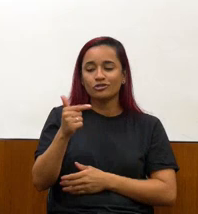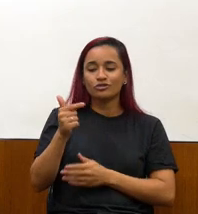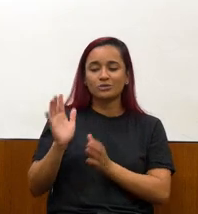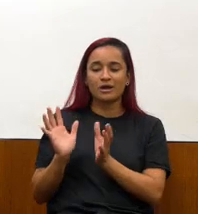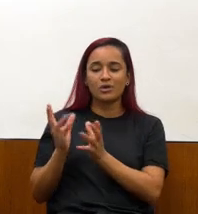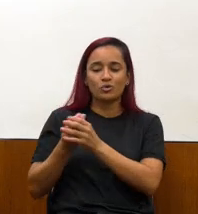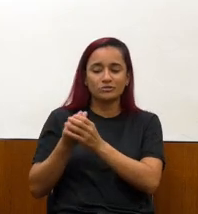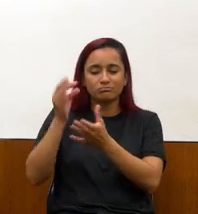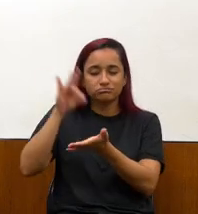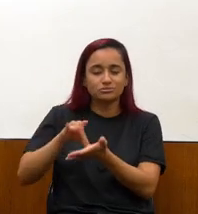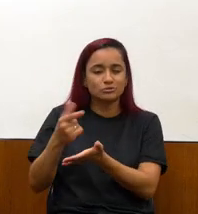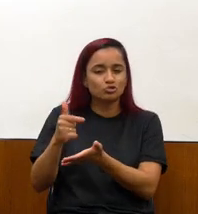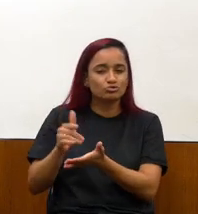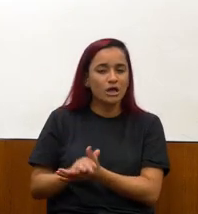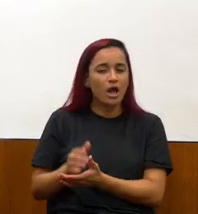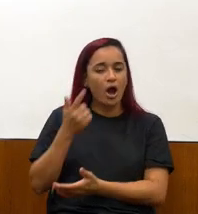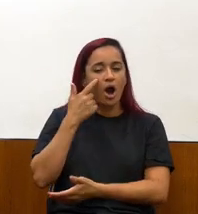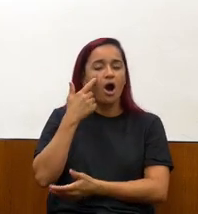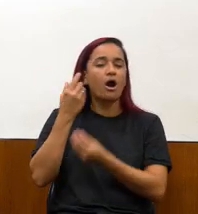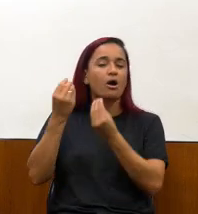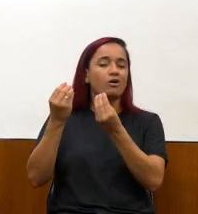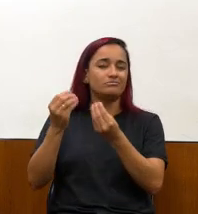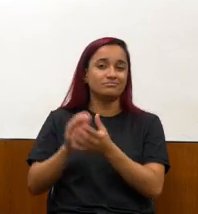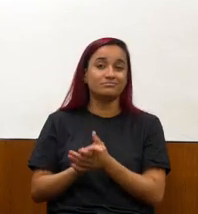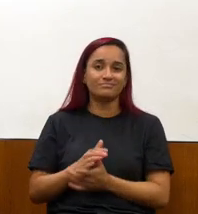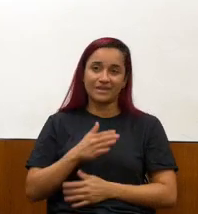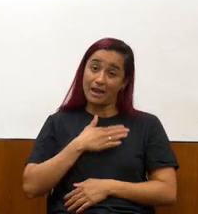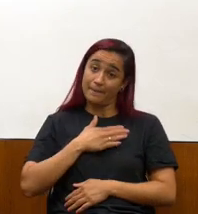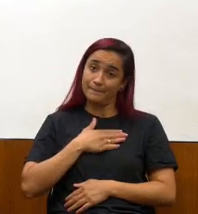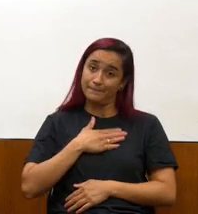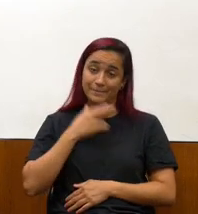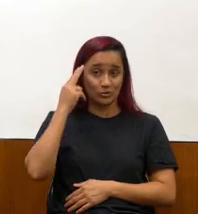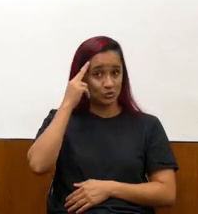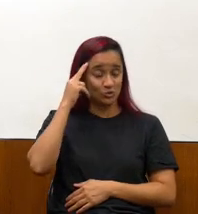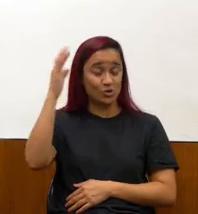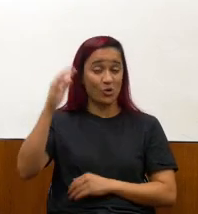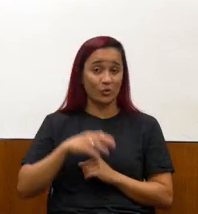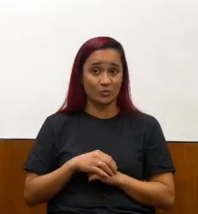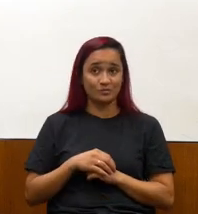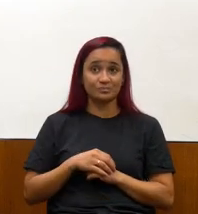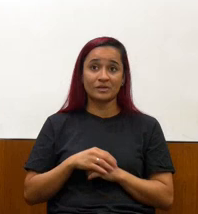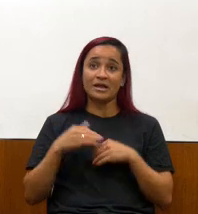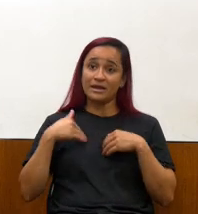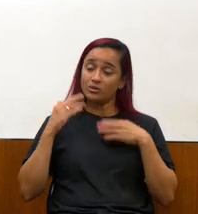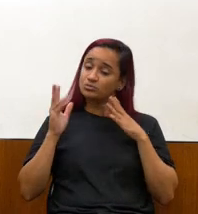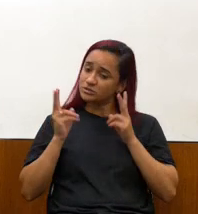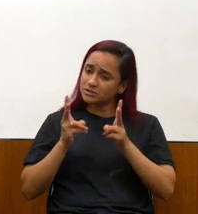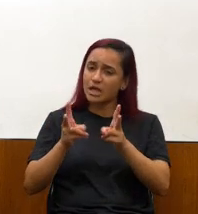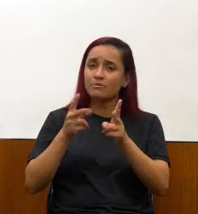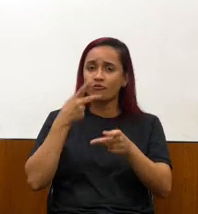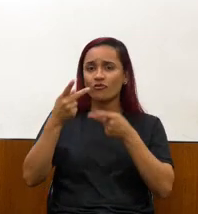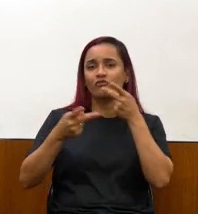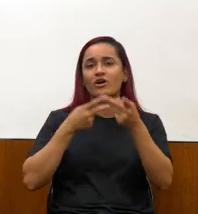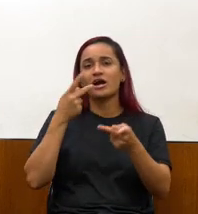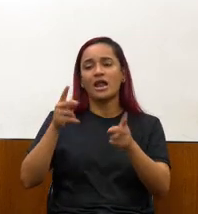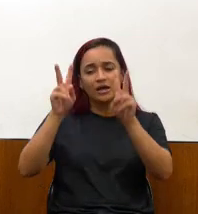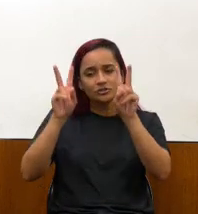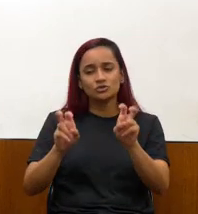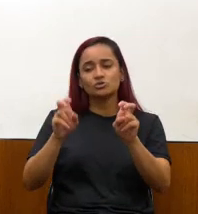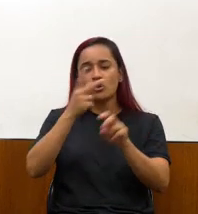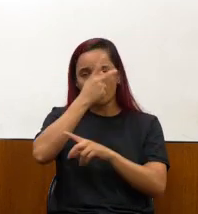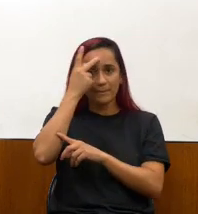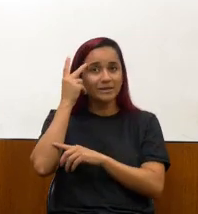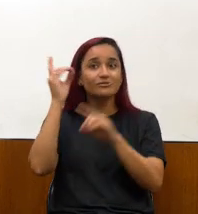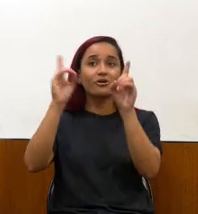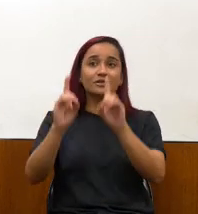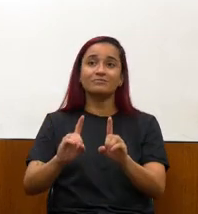reformada eles tinham. Esse é meu sonho. Que quando eu deixar de falar da causa das pessoas com deficiência, que acredito que nunca vou